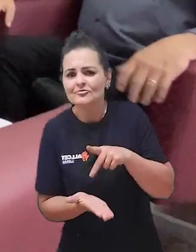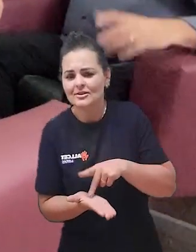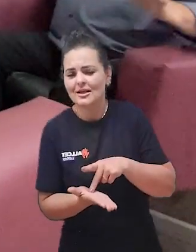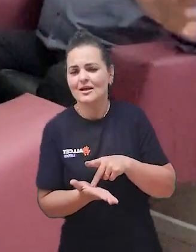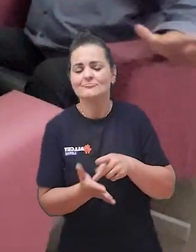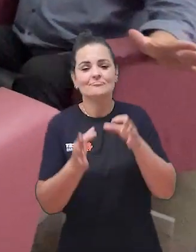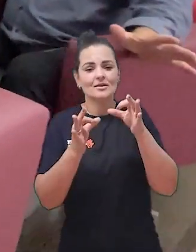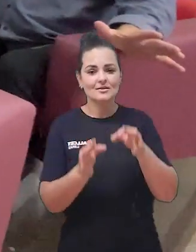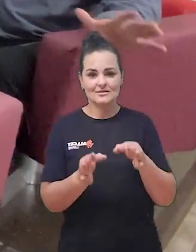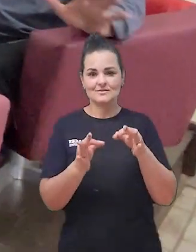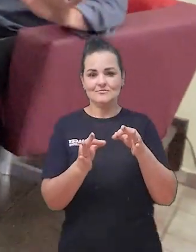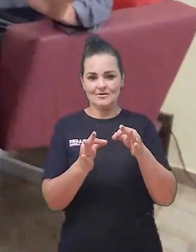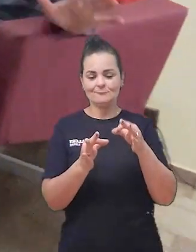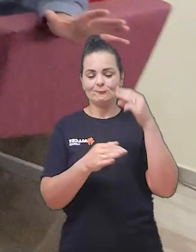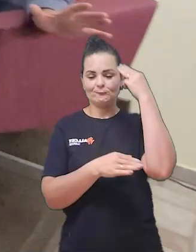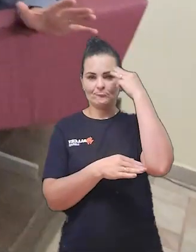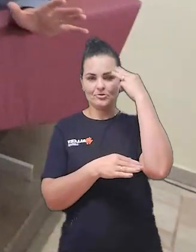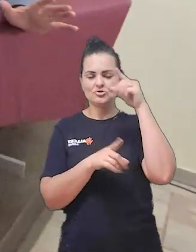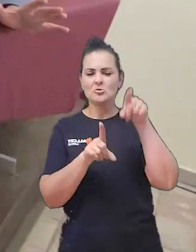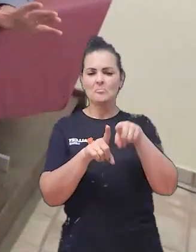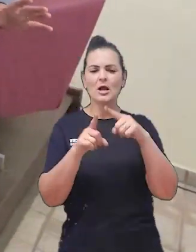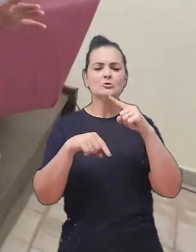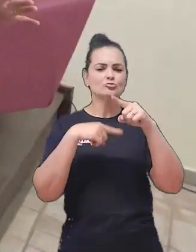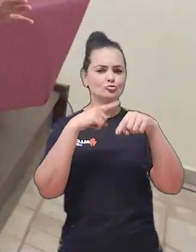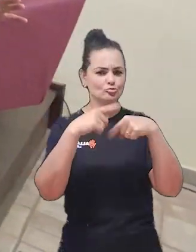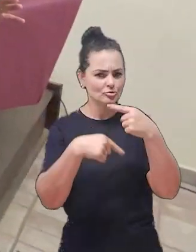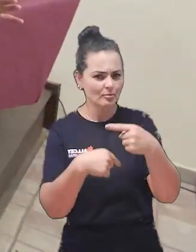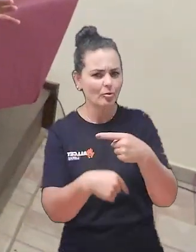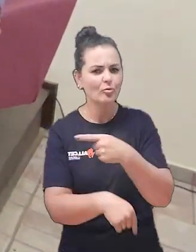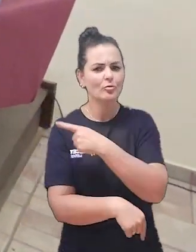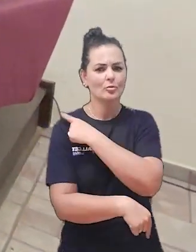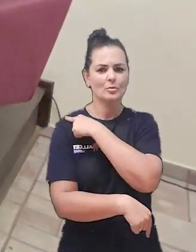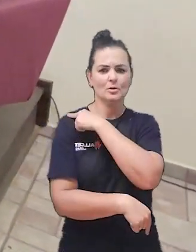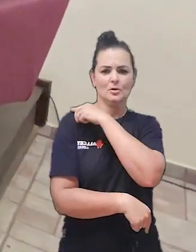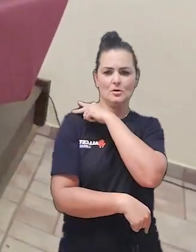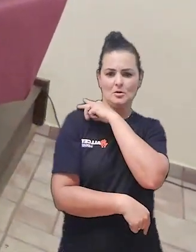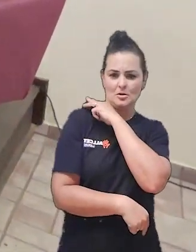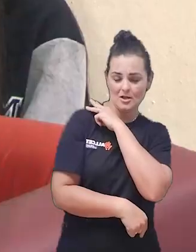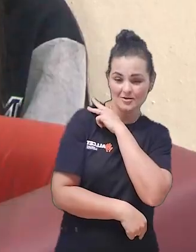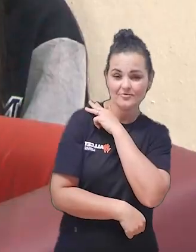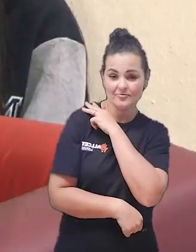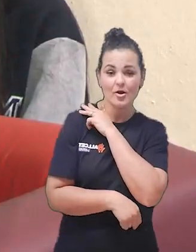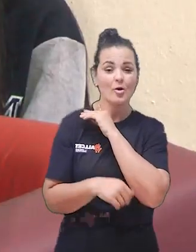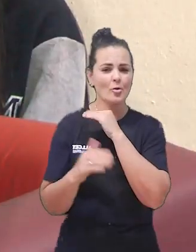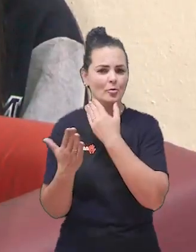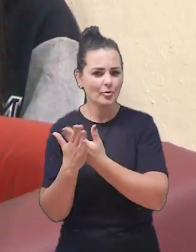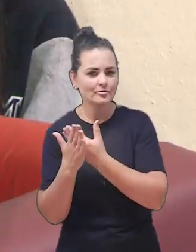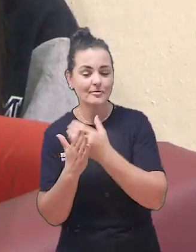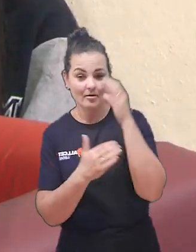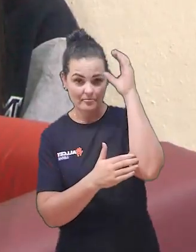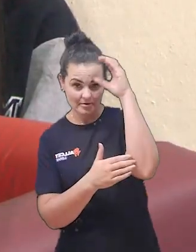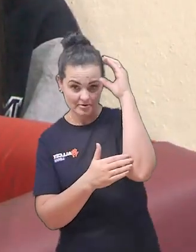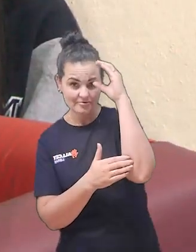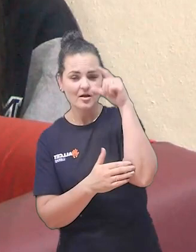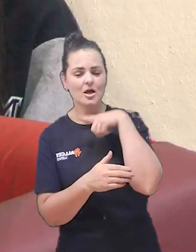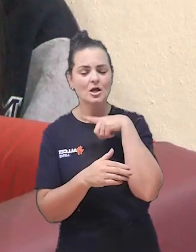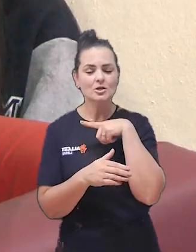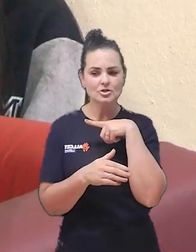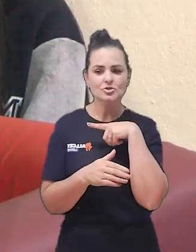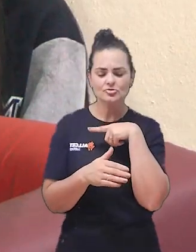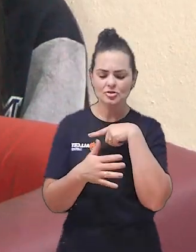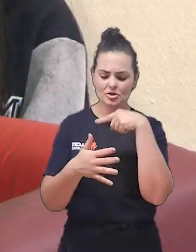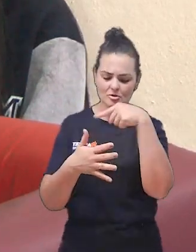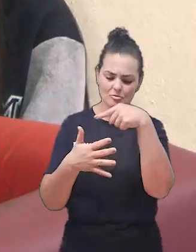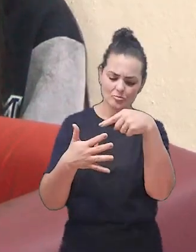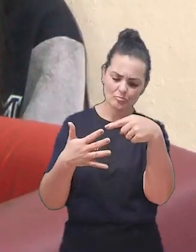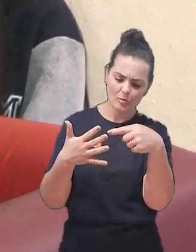mente. Depois, no segundo grau, aí no científico, já começou a abrir. Então, você tinha opções,